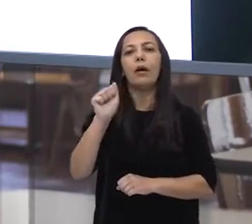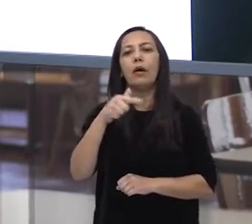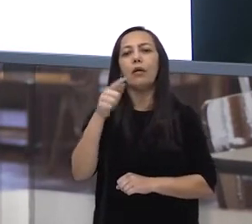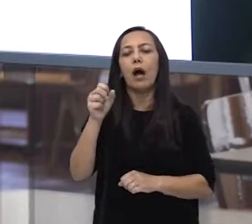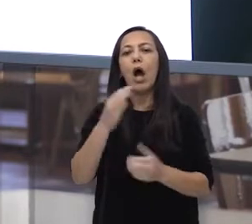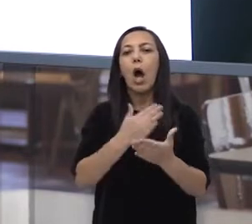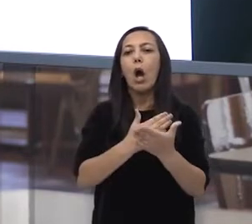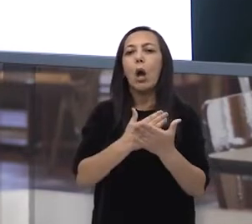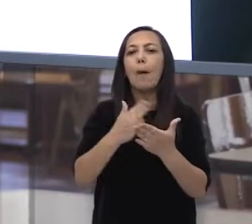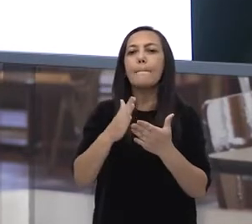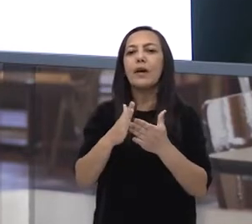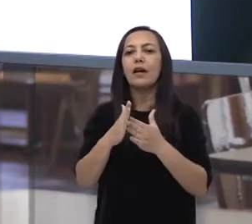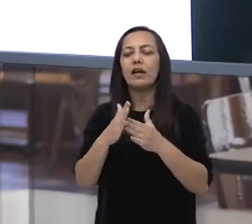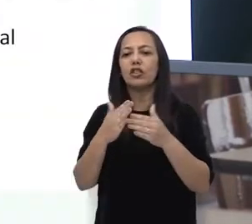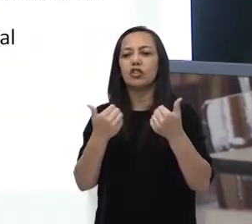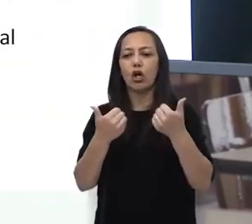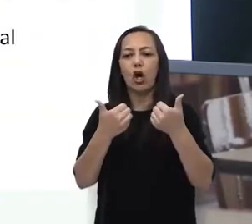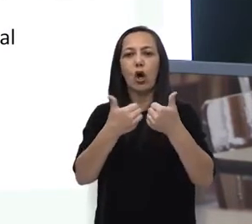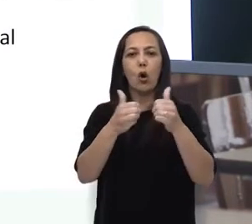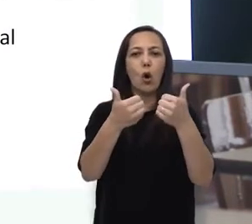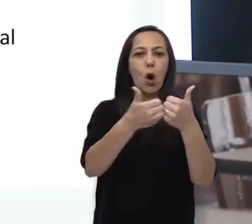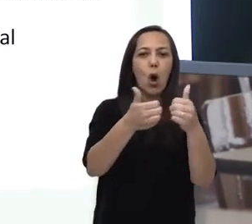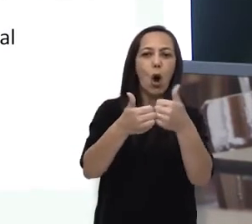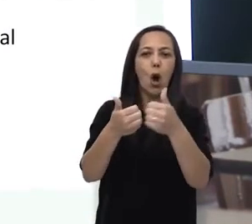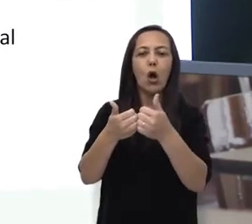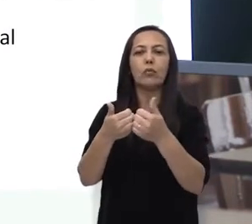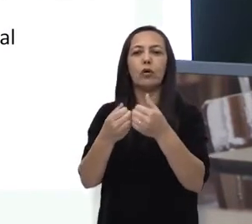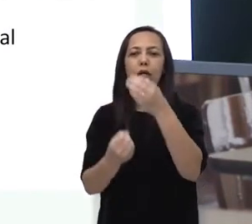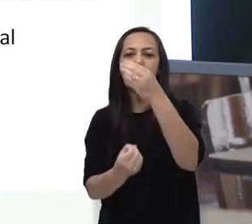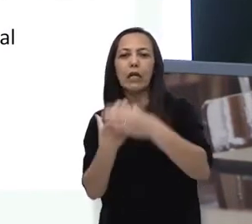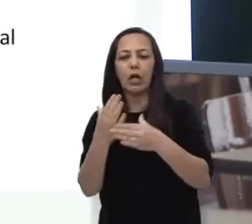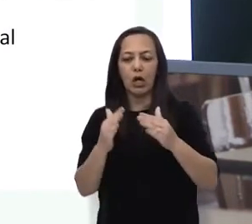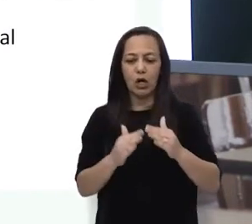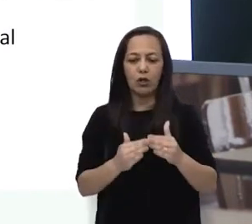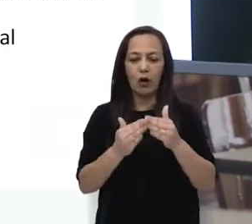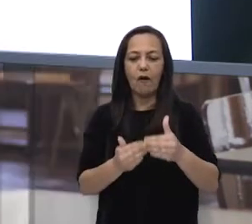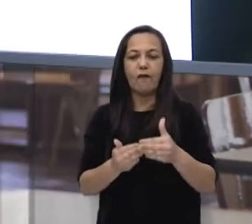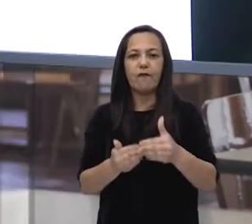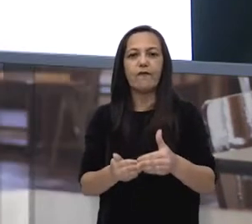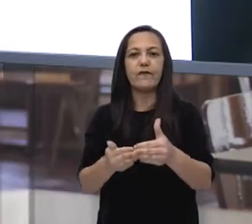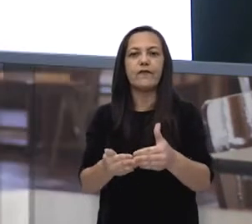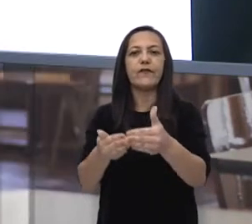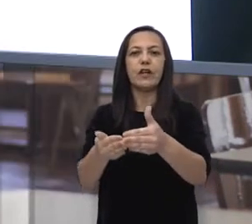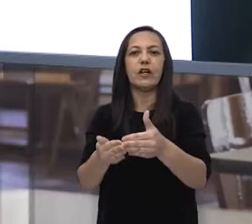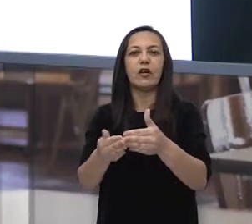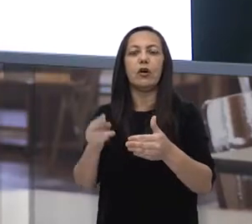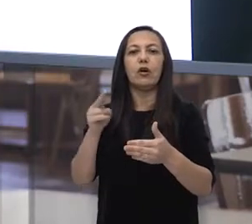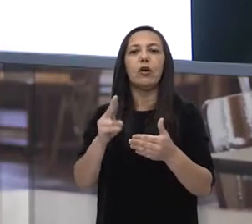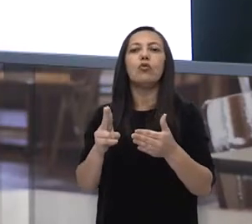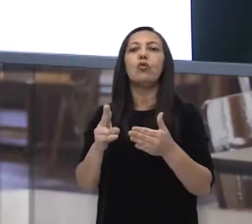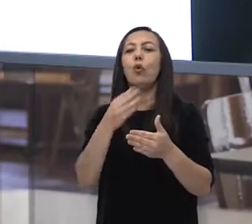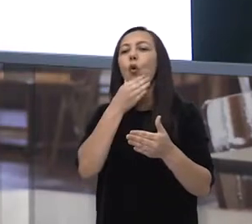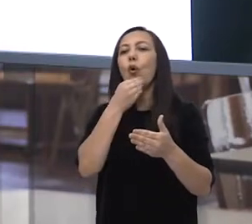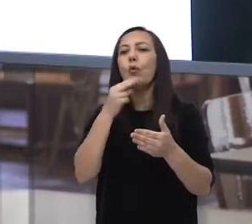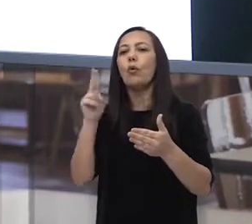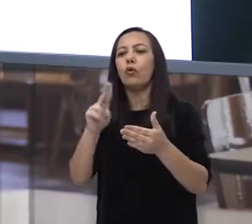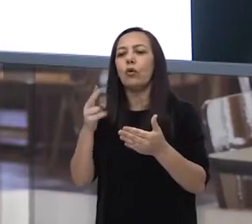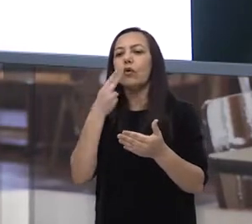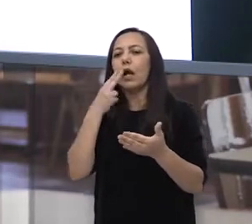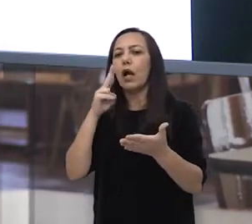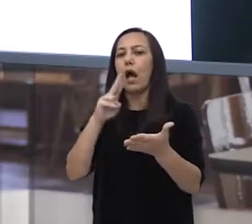de bondes no Rio de Janeiro, fez navios, uma rede de telégrafos, ou seja, ele investiu